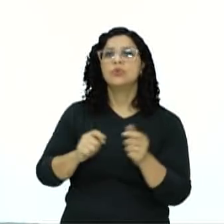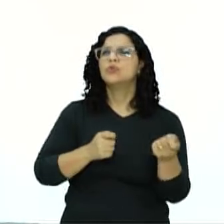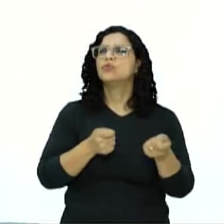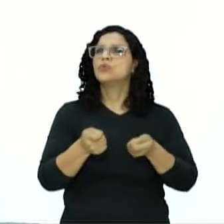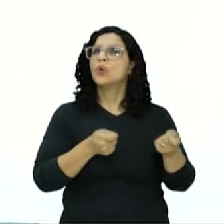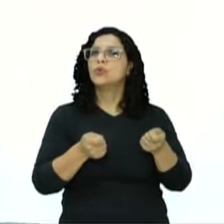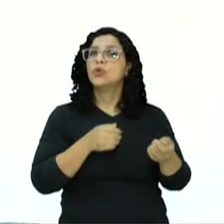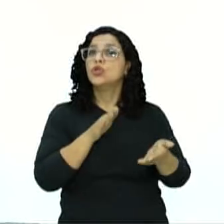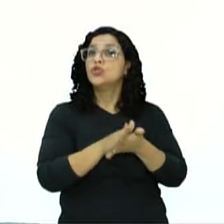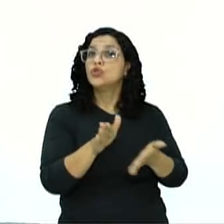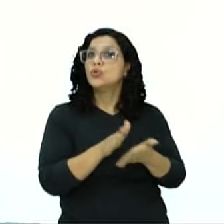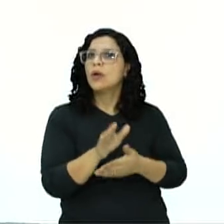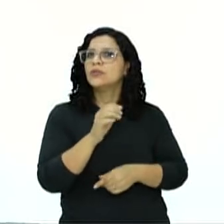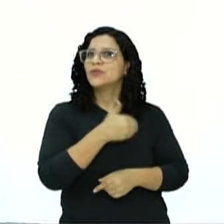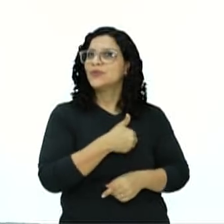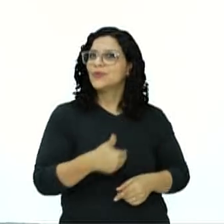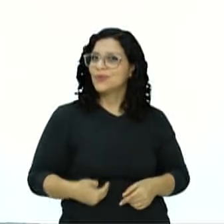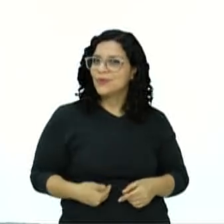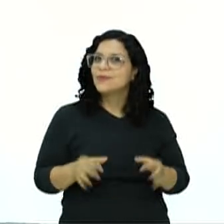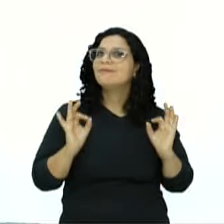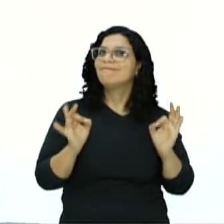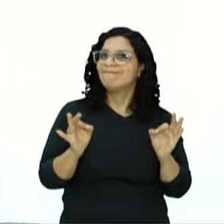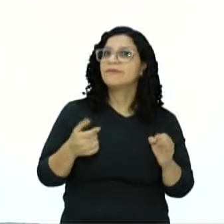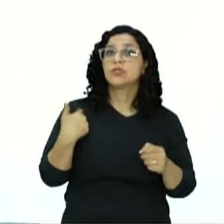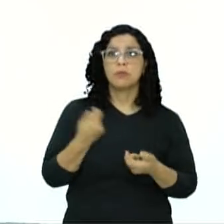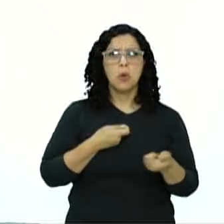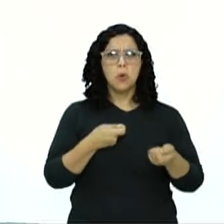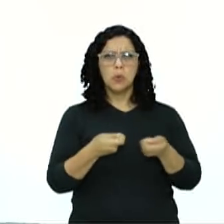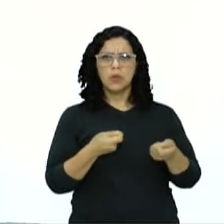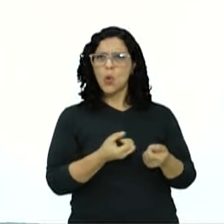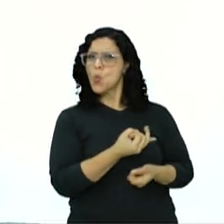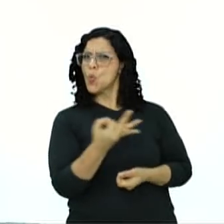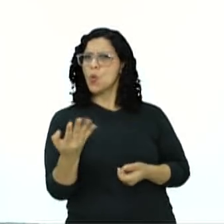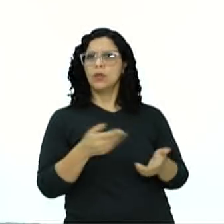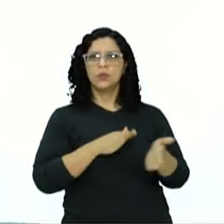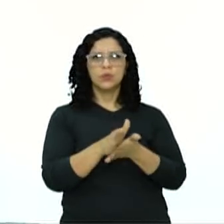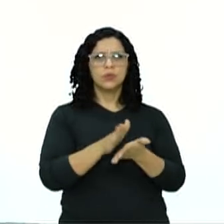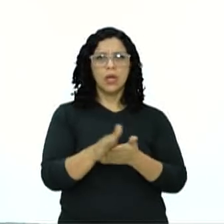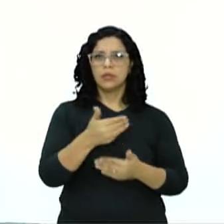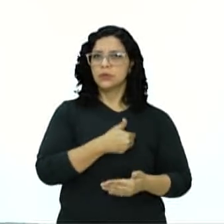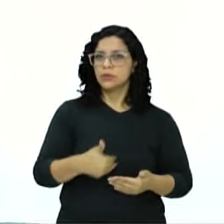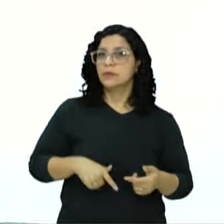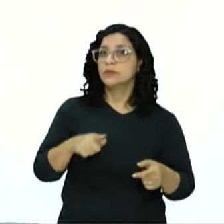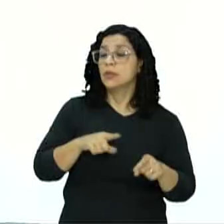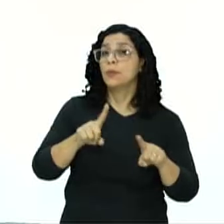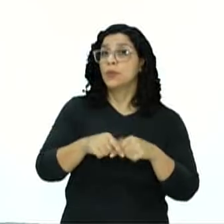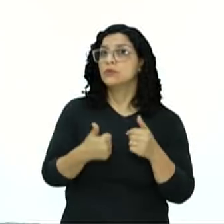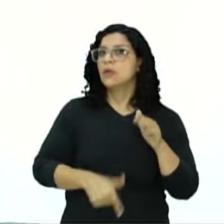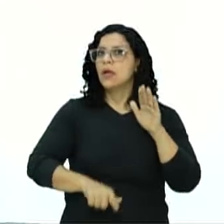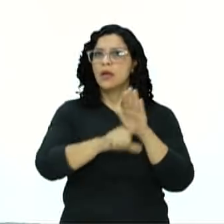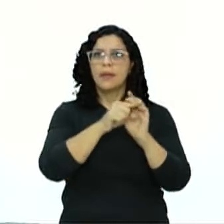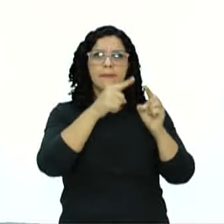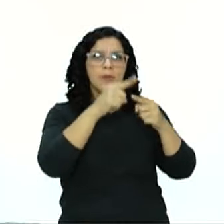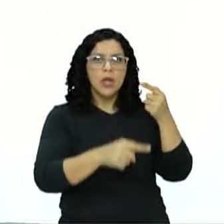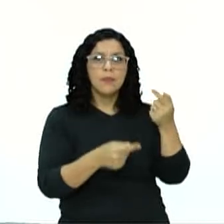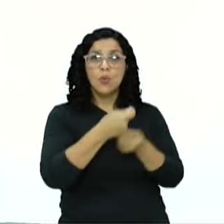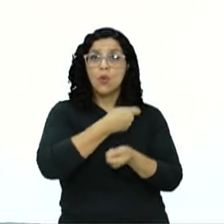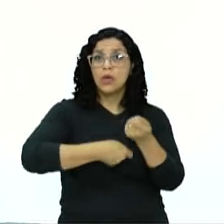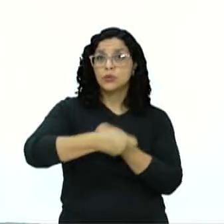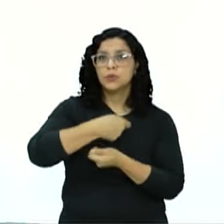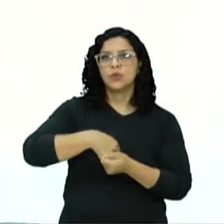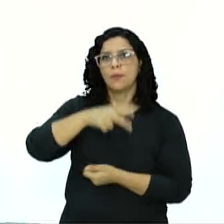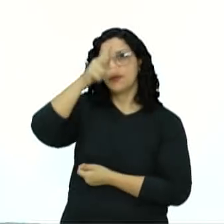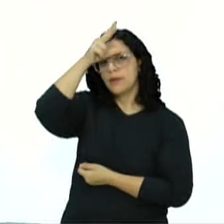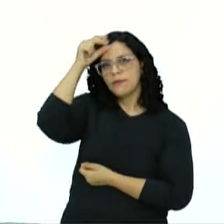controle do gasto público. Controlar o que se gasta na esfera pública. Essa lei proíbe o administrador